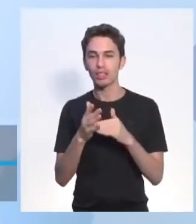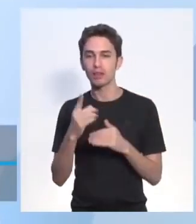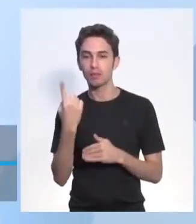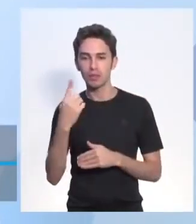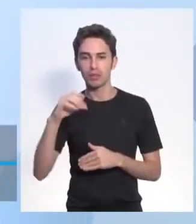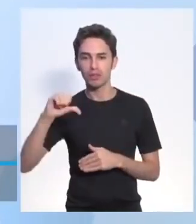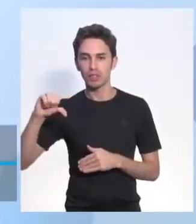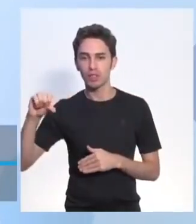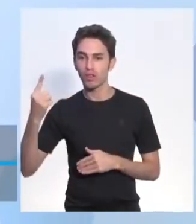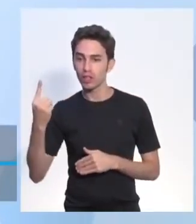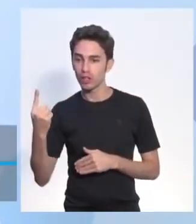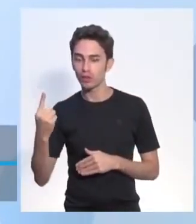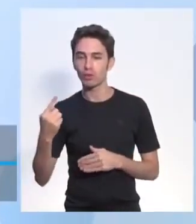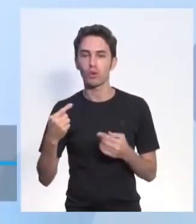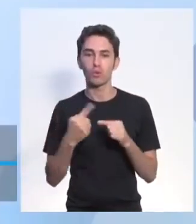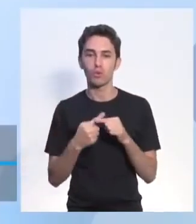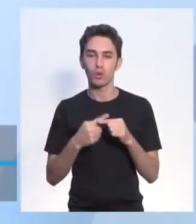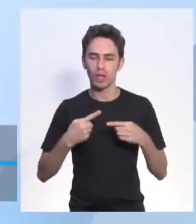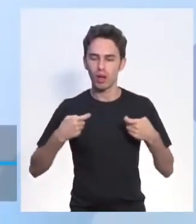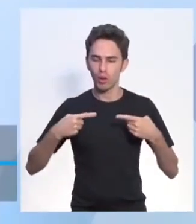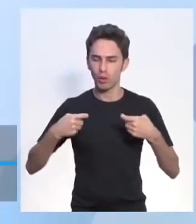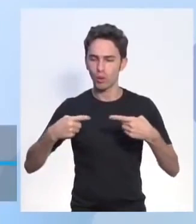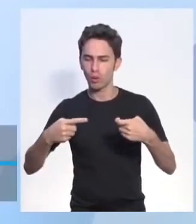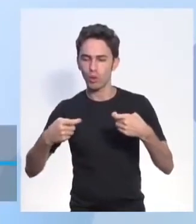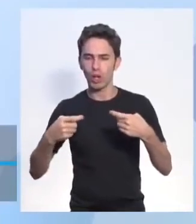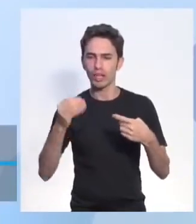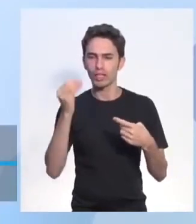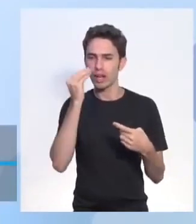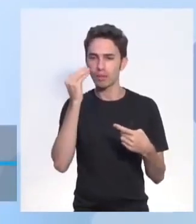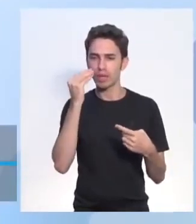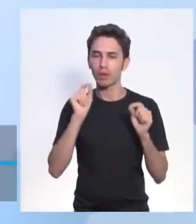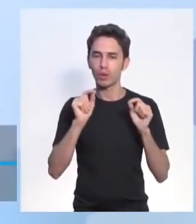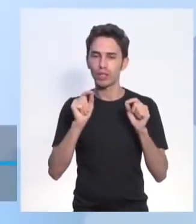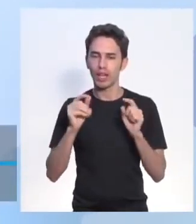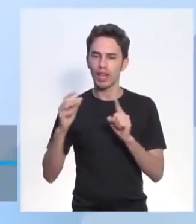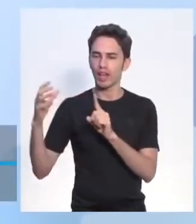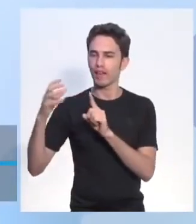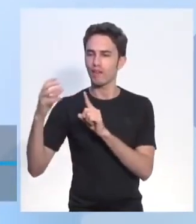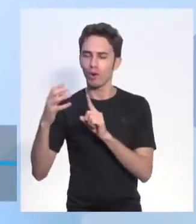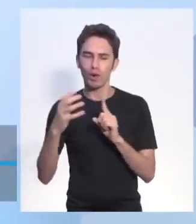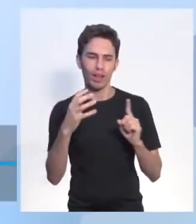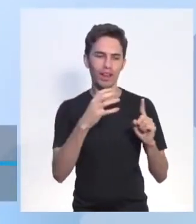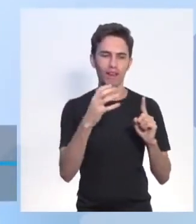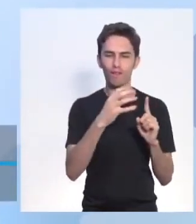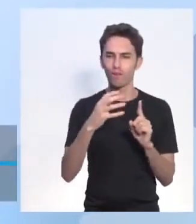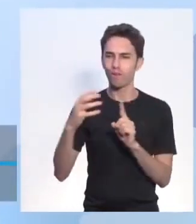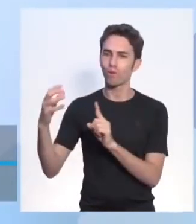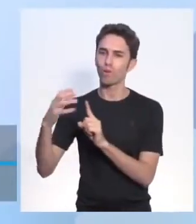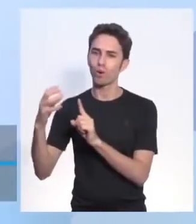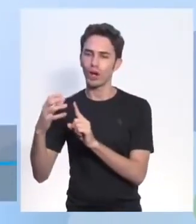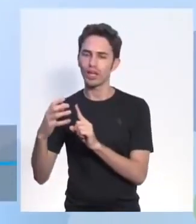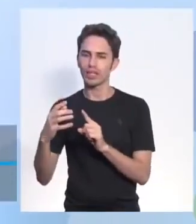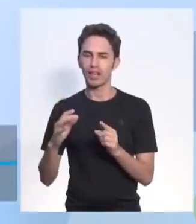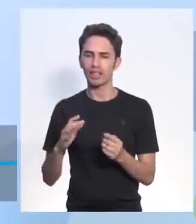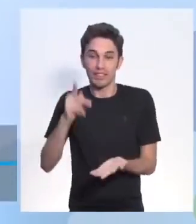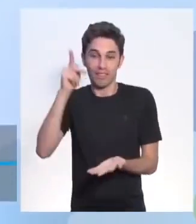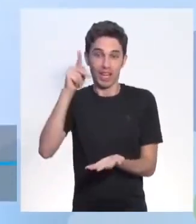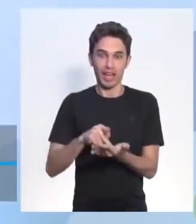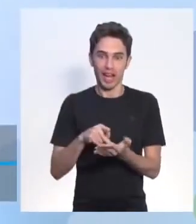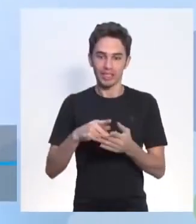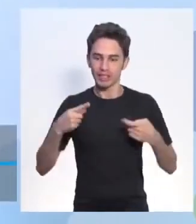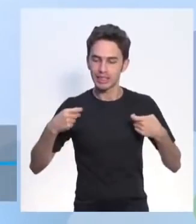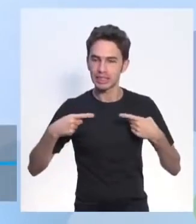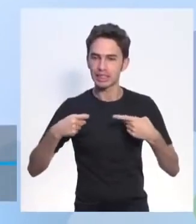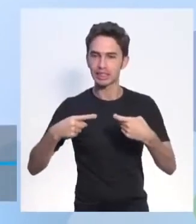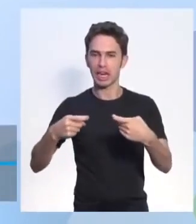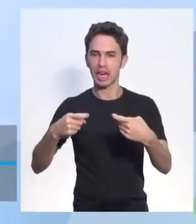Fria, porque é uma guerra de influências, e não uma guerra diretamente falando, uma guerra aí